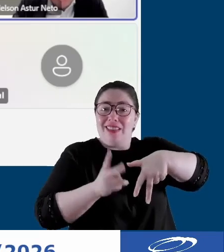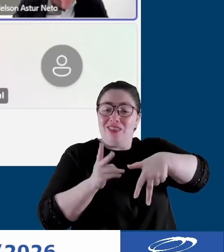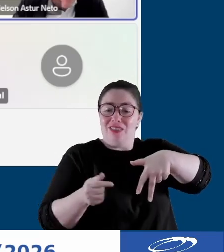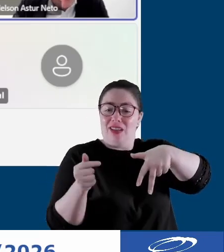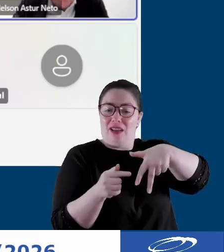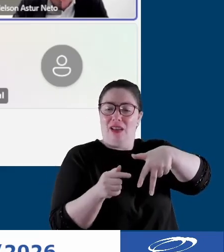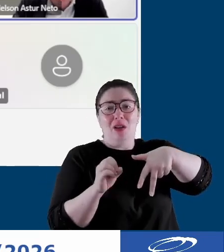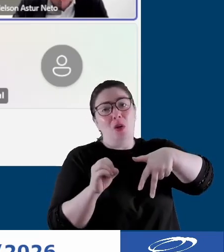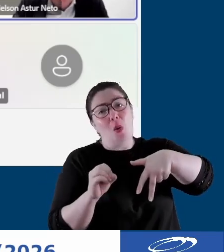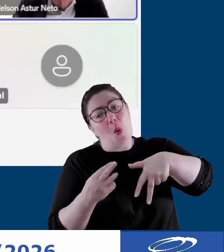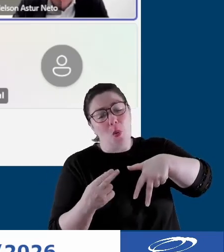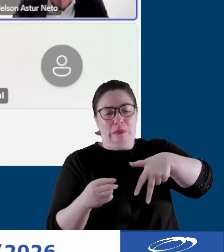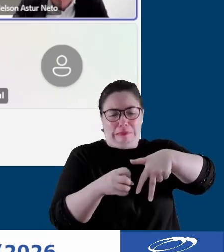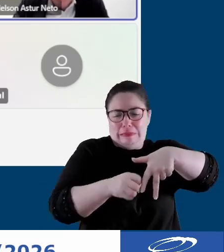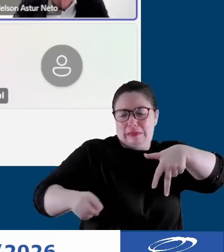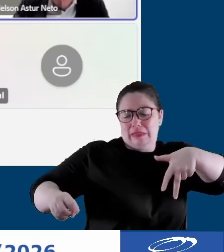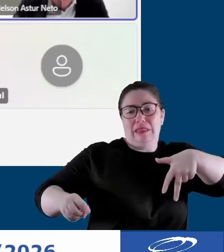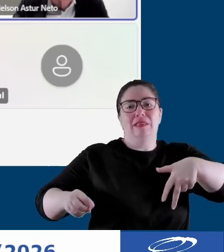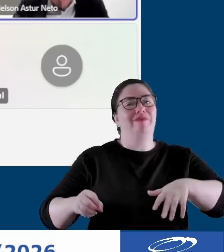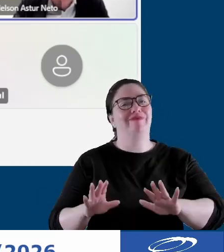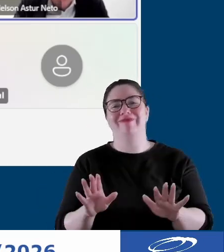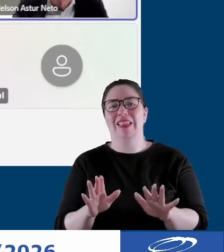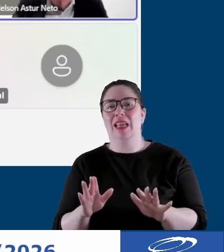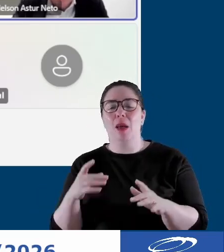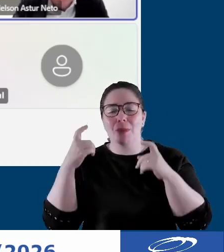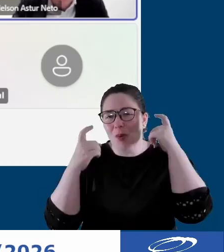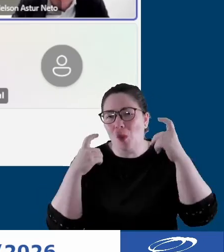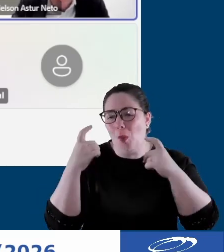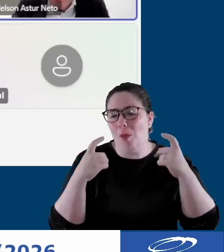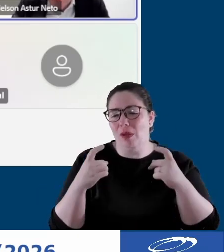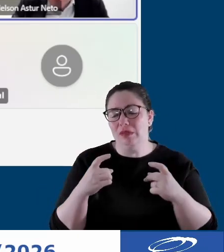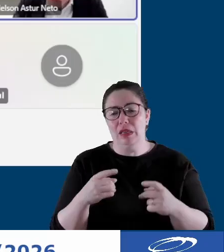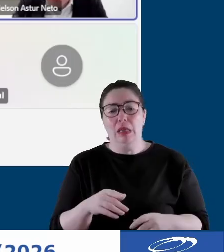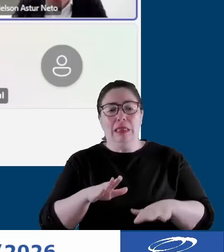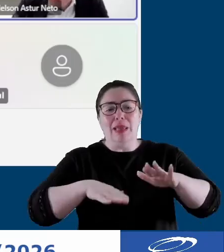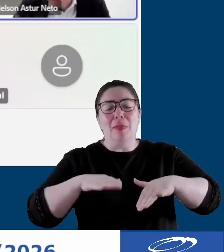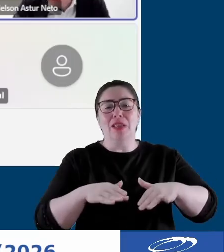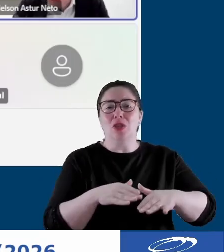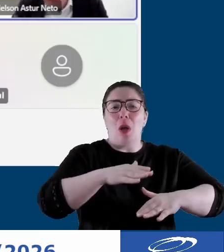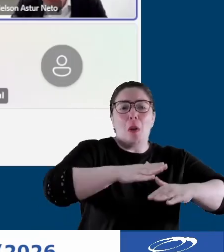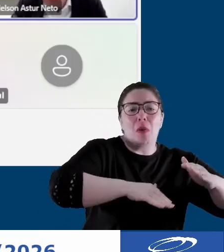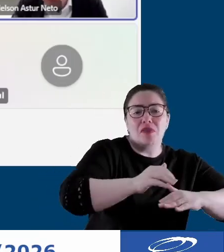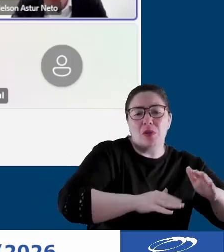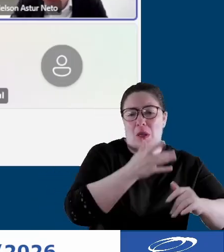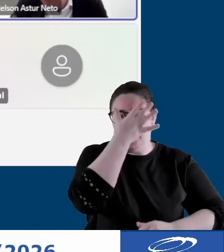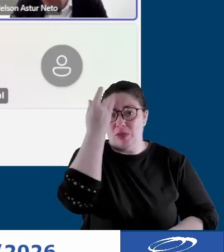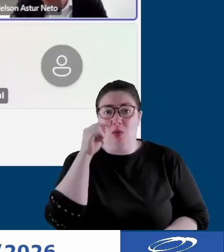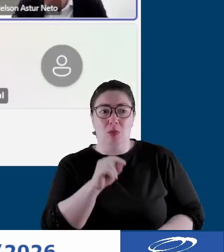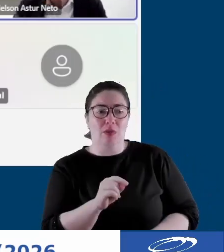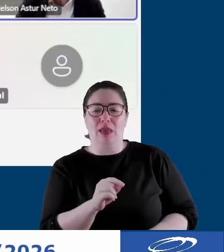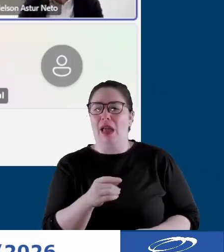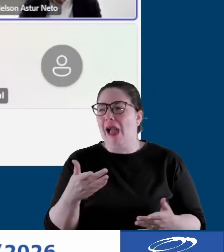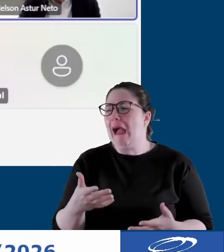é muito grande, e fica essa briga muitas vezes entre o cirurgião e o infectologista. É lógico que o infecto quer que tire, a gente muitas